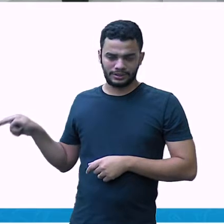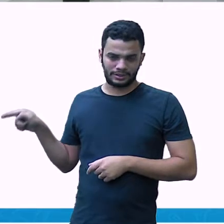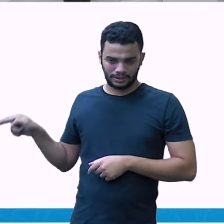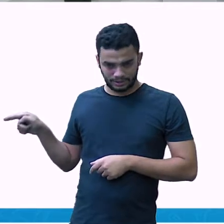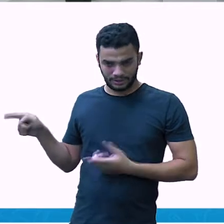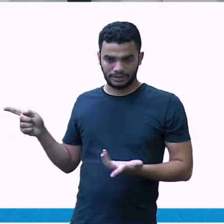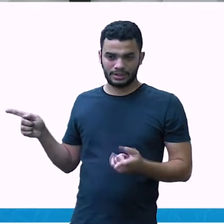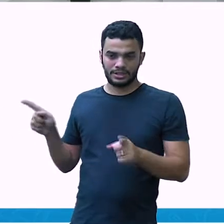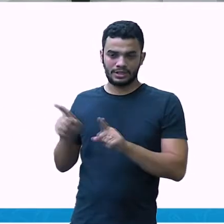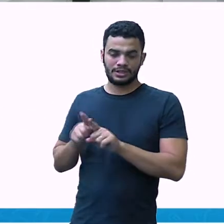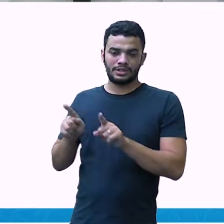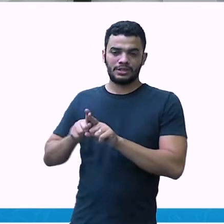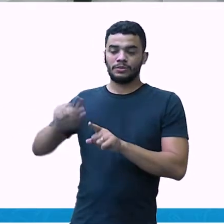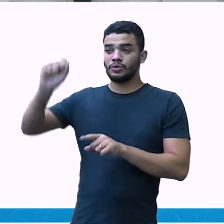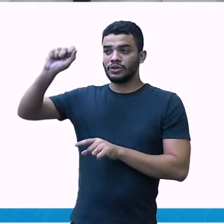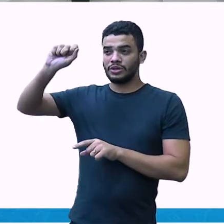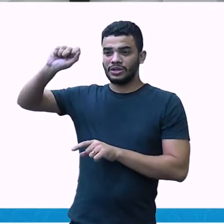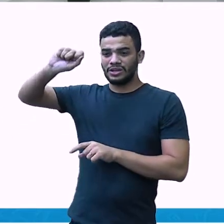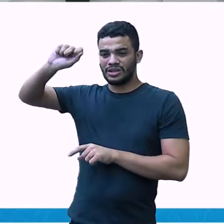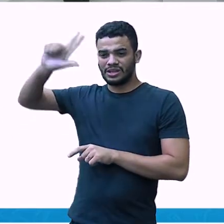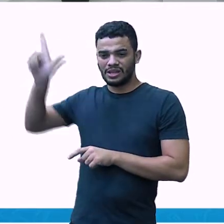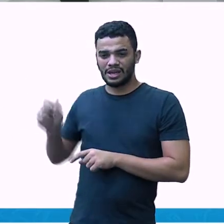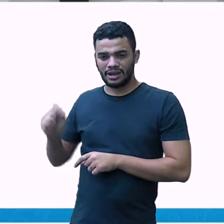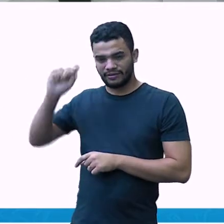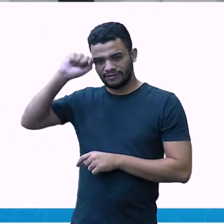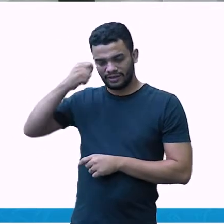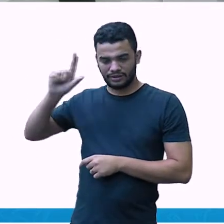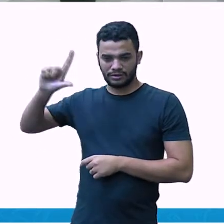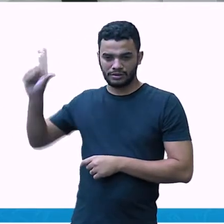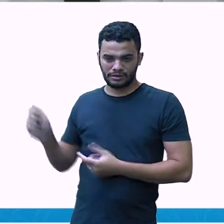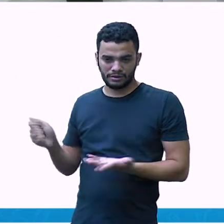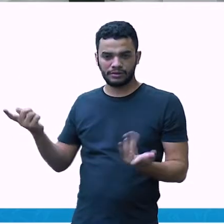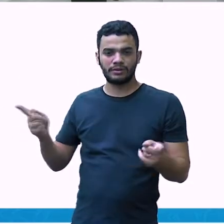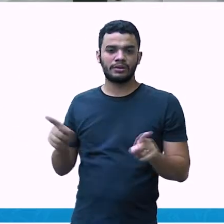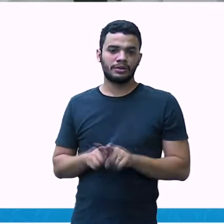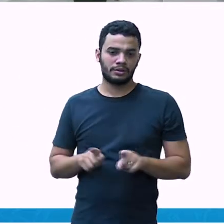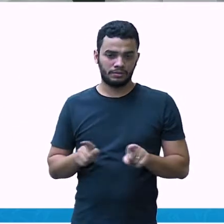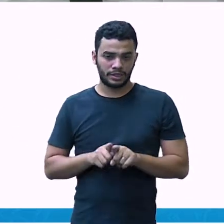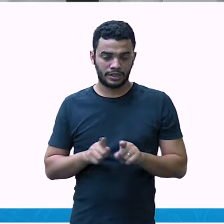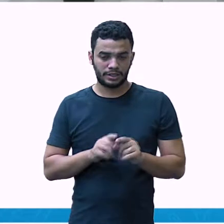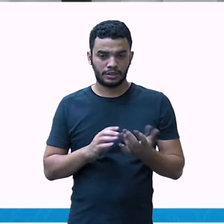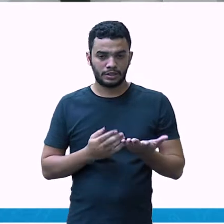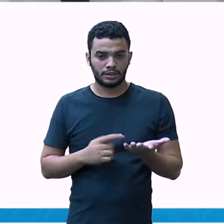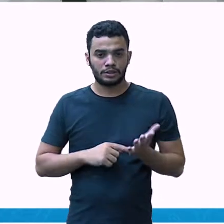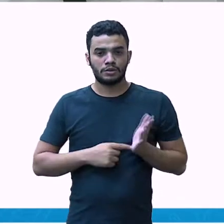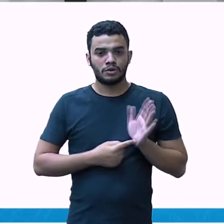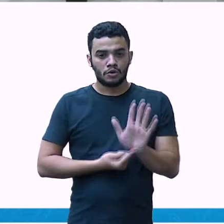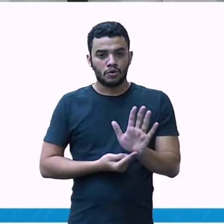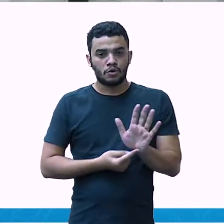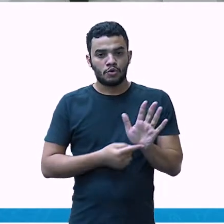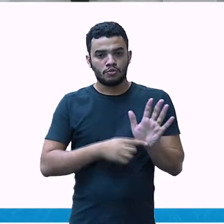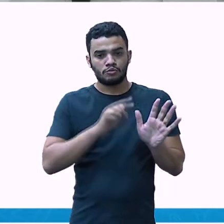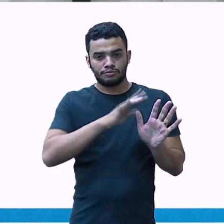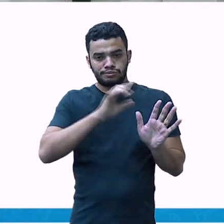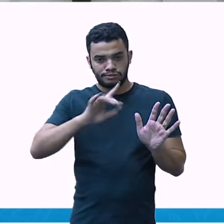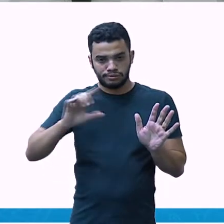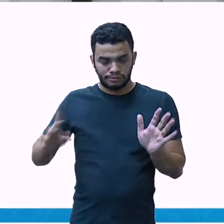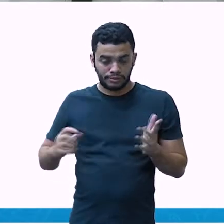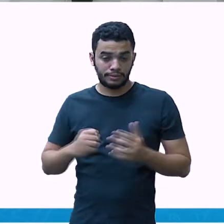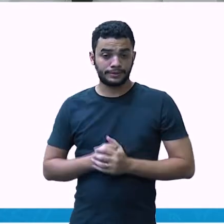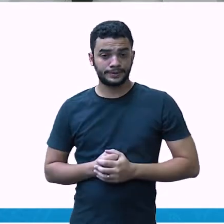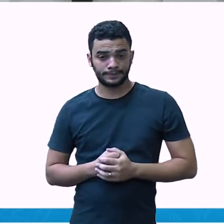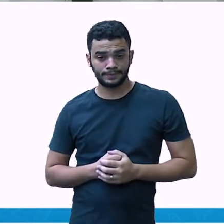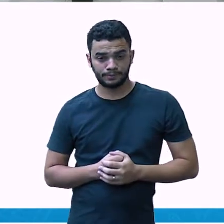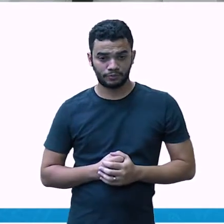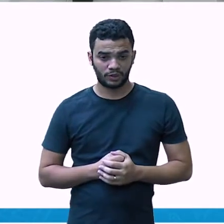31% da população vivia na cidade. Já em 2014,